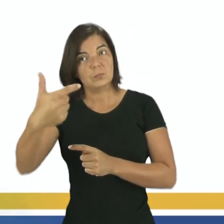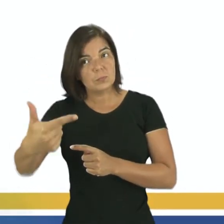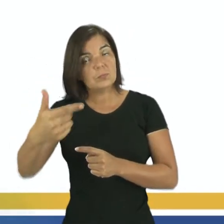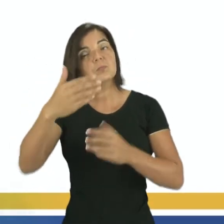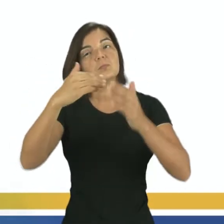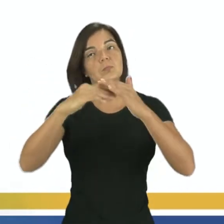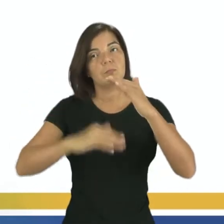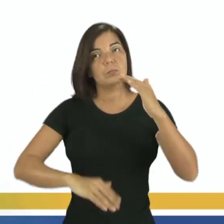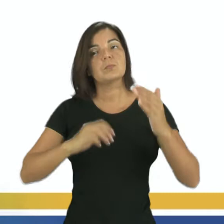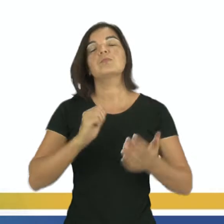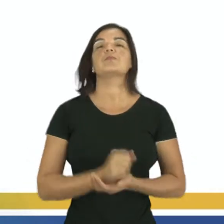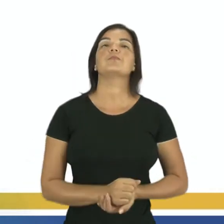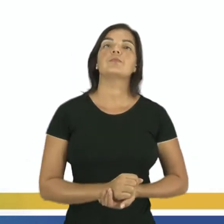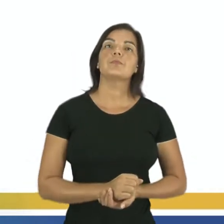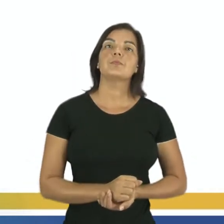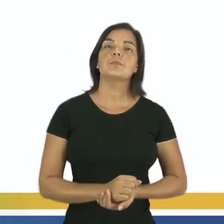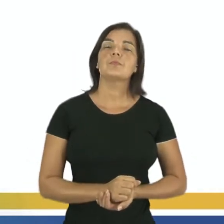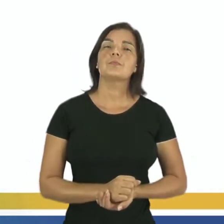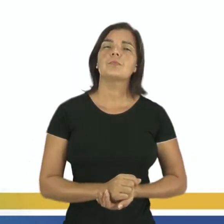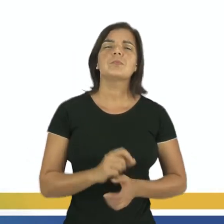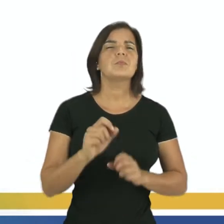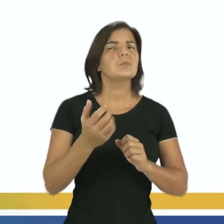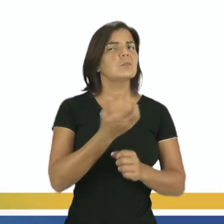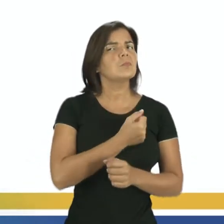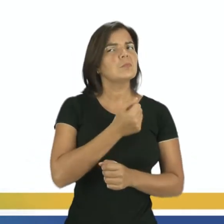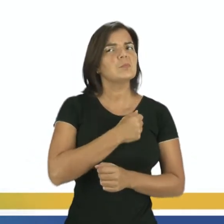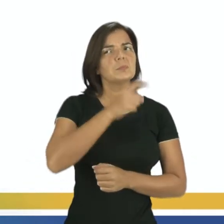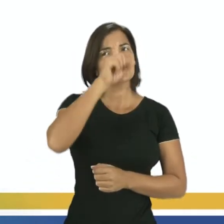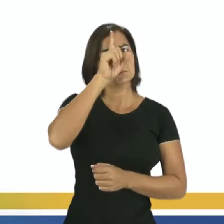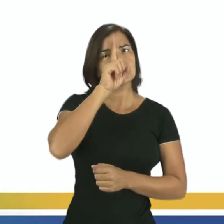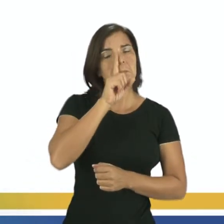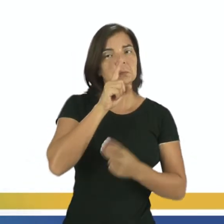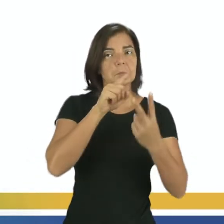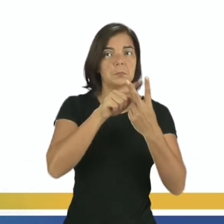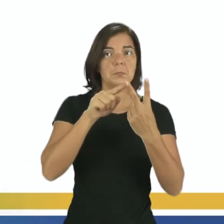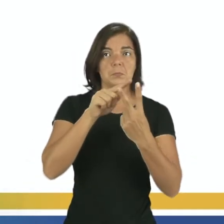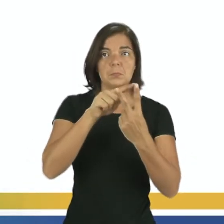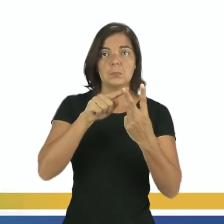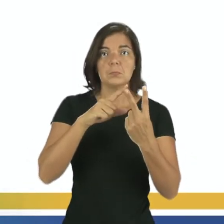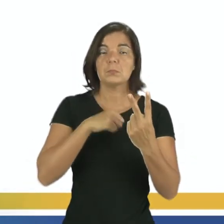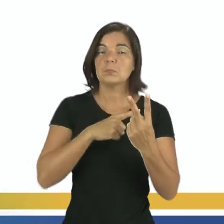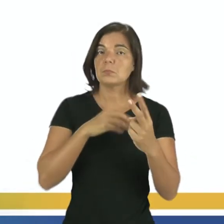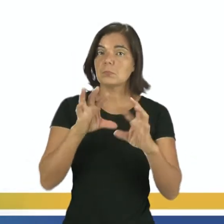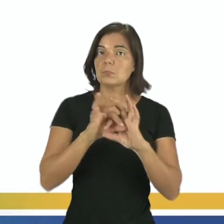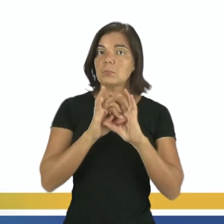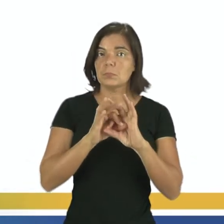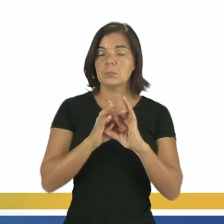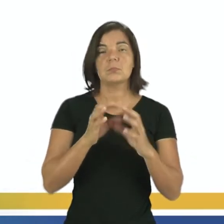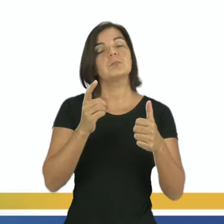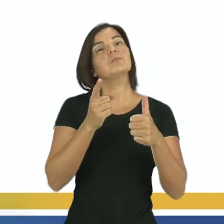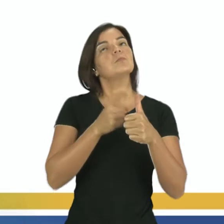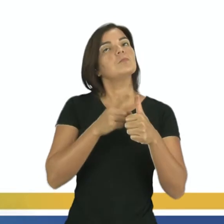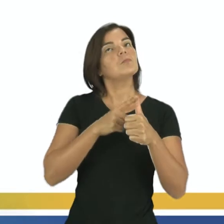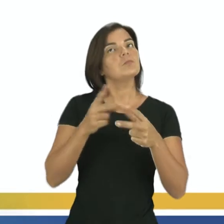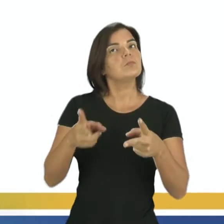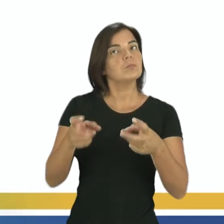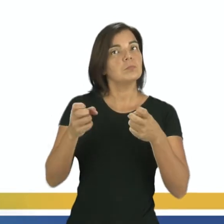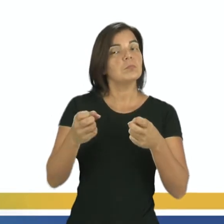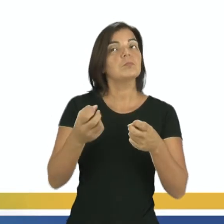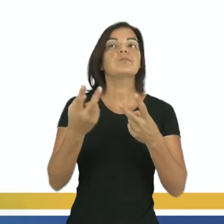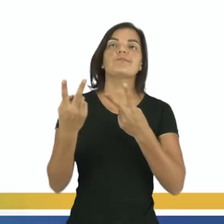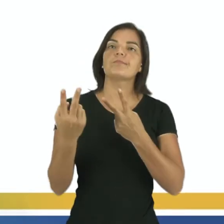assim por diante. O que esses números amarelos aí, nas duas tabuadas, eles têm em comum? Primeiro, você já percebeu que eles são